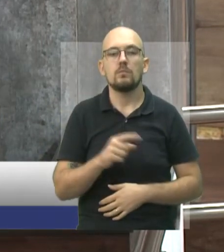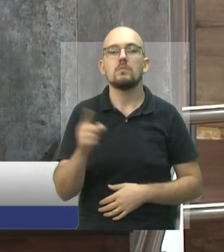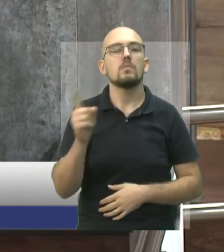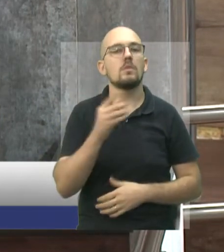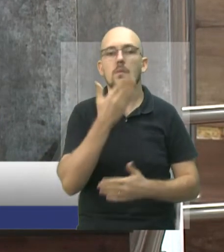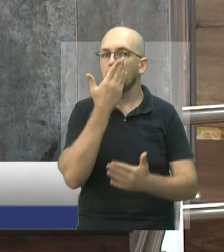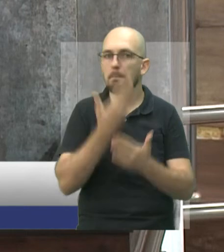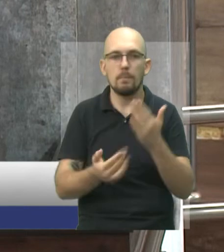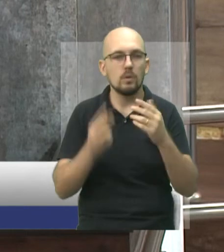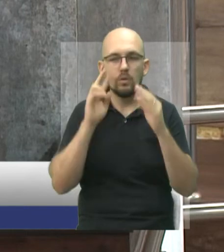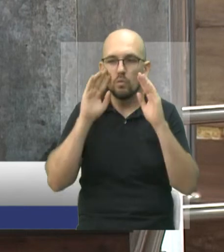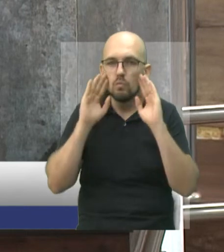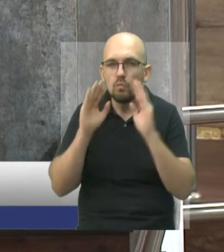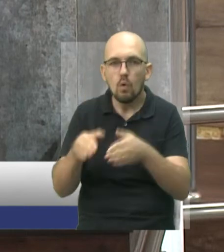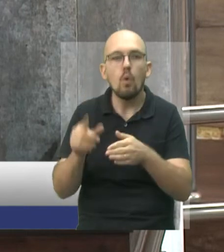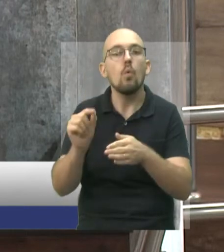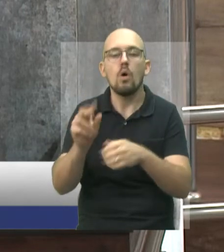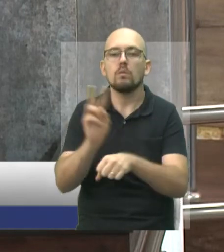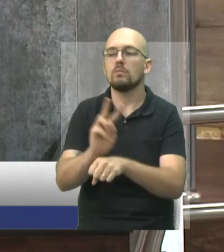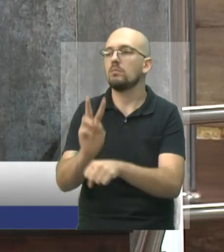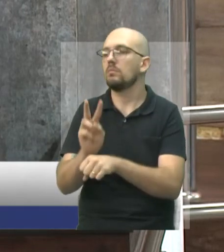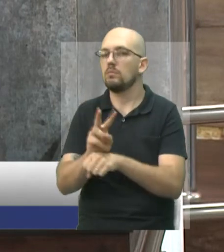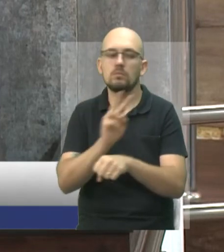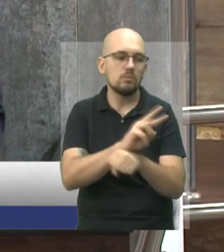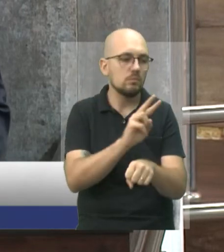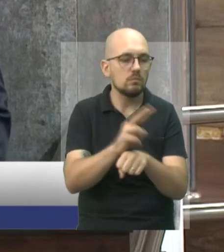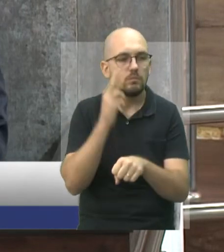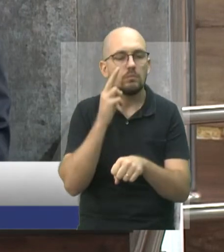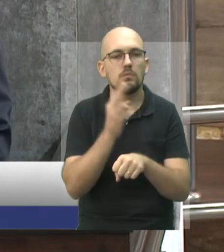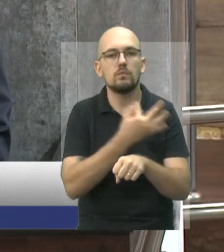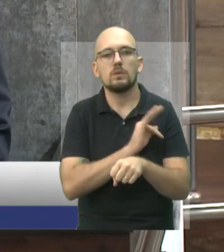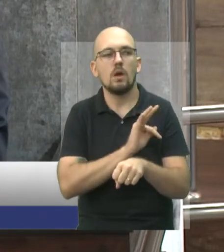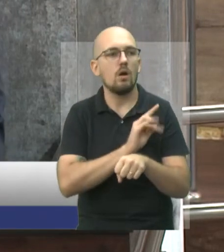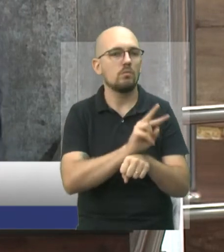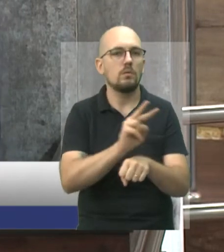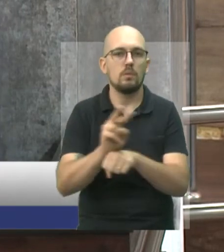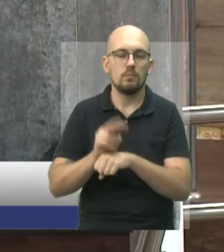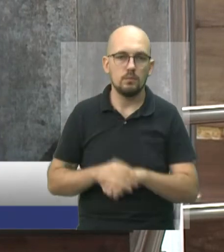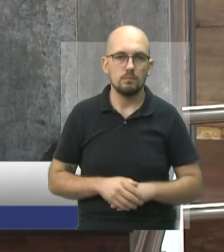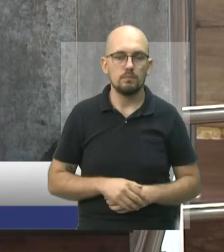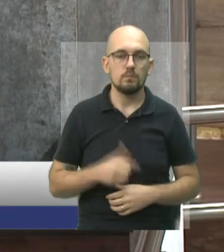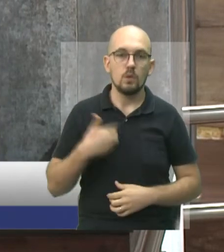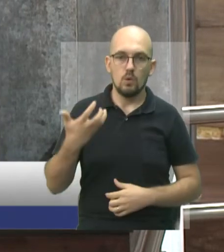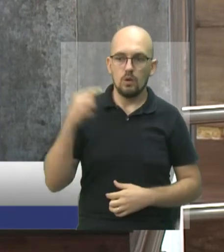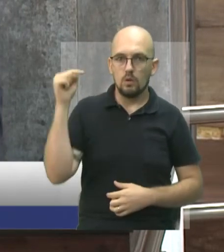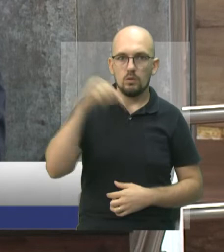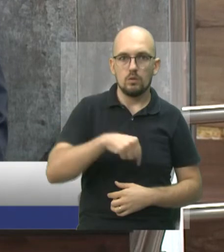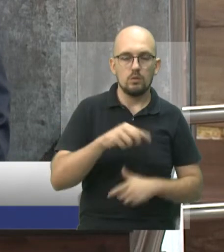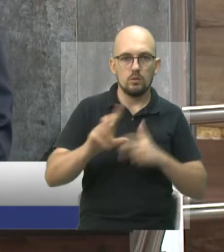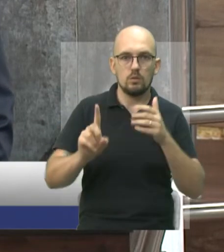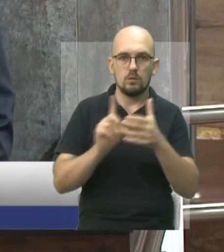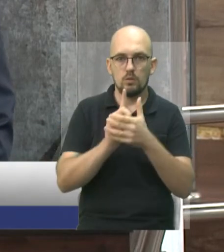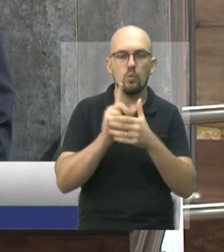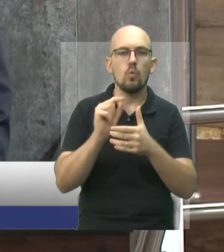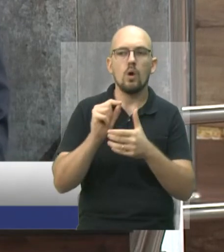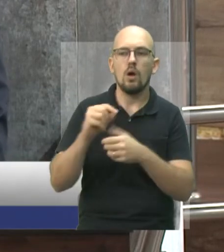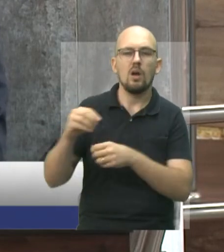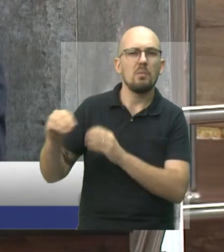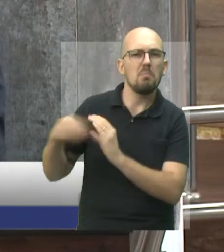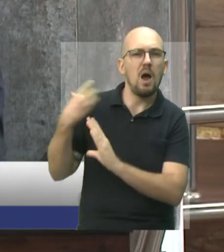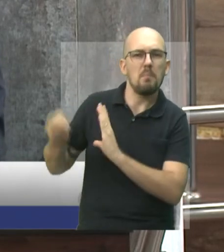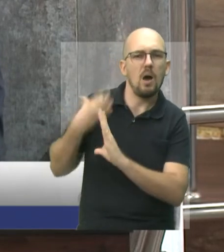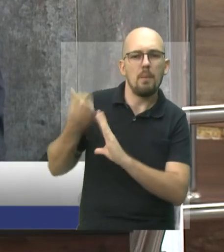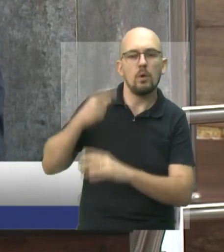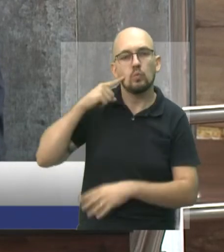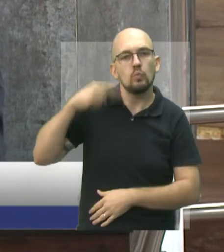na fiscalização. Eu quero trazer aqui para essa tribuna as inúmeras demandas que eu recebo